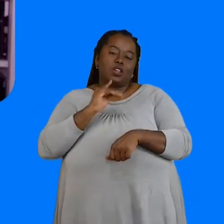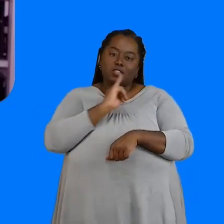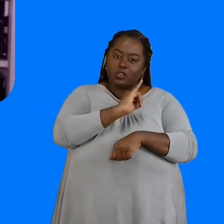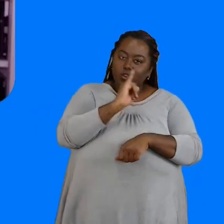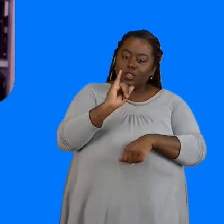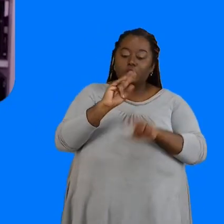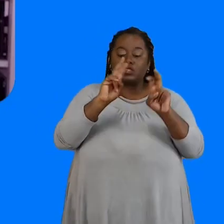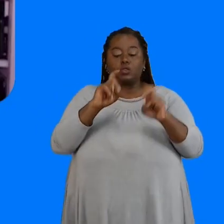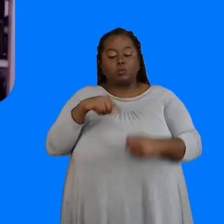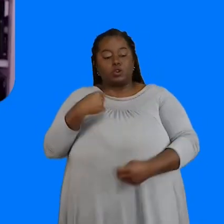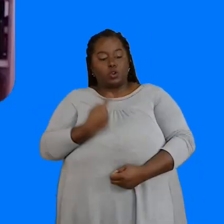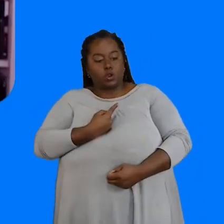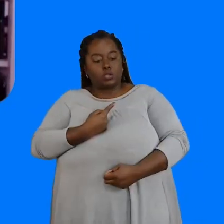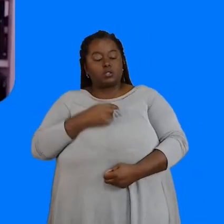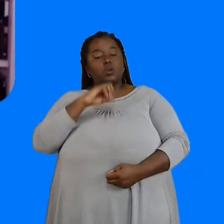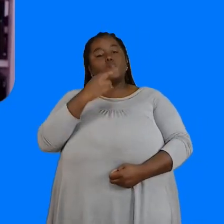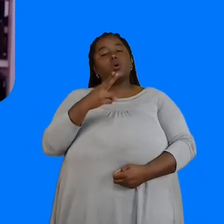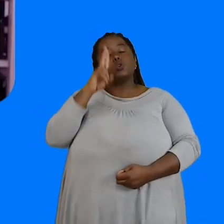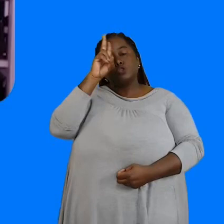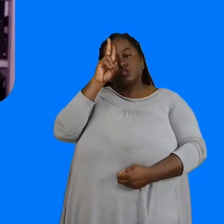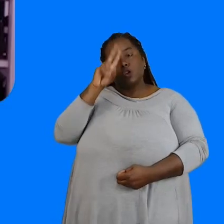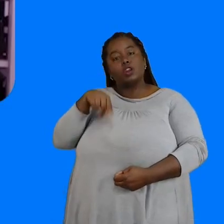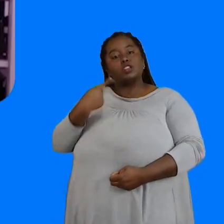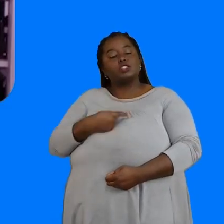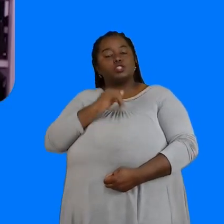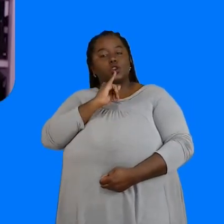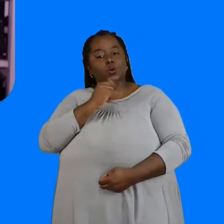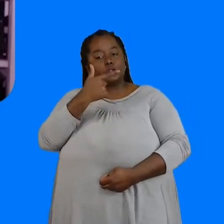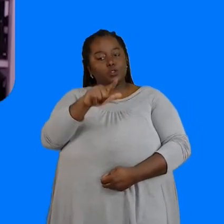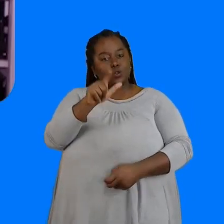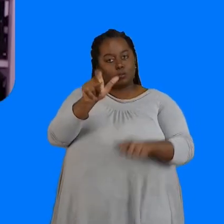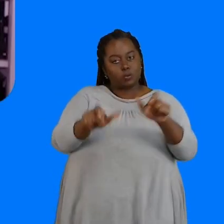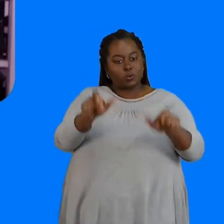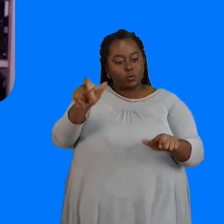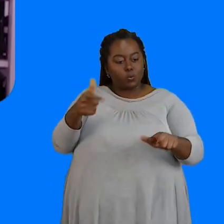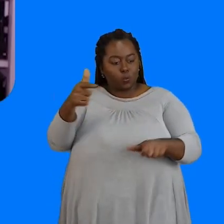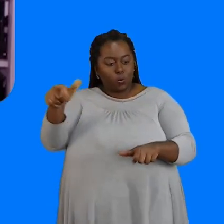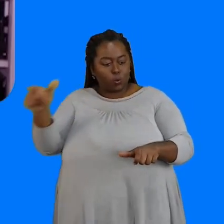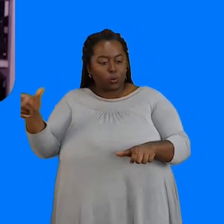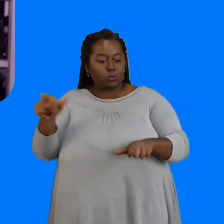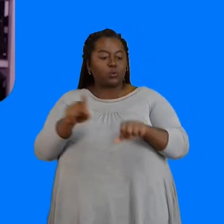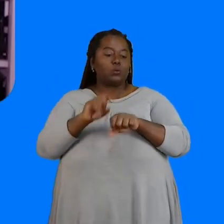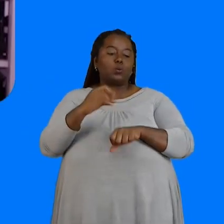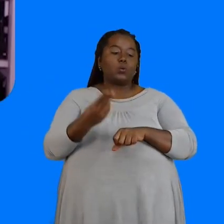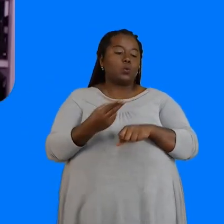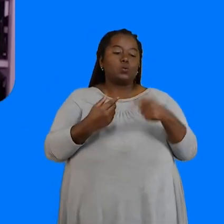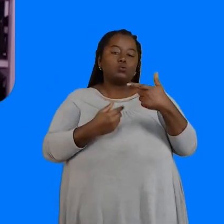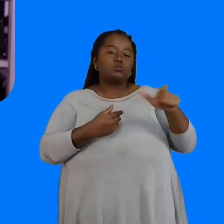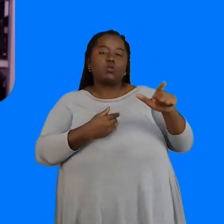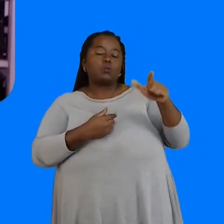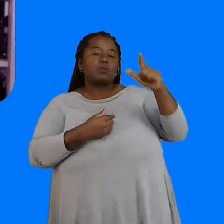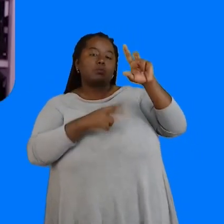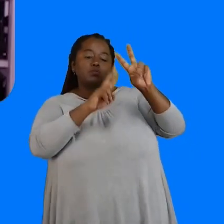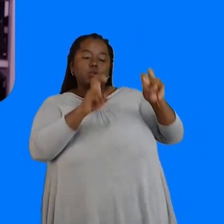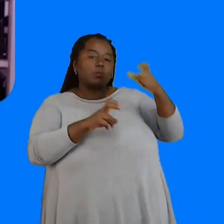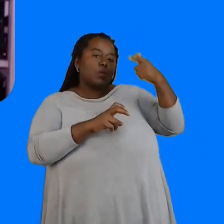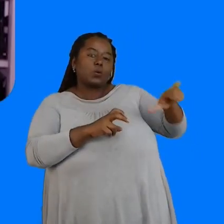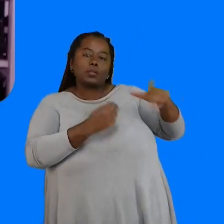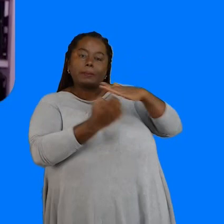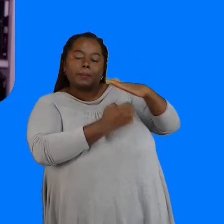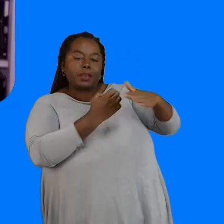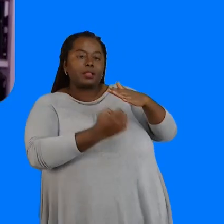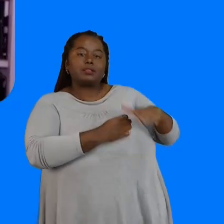estamos a contar sobre o outro departamento, sobre a outra empresa, e como é que